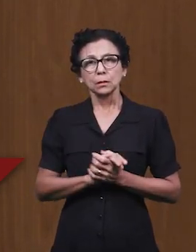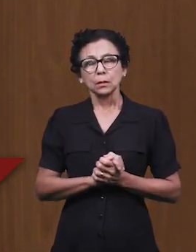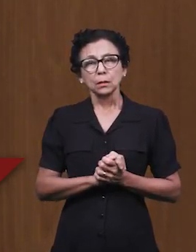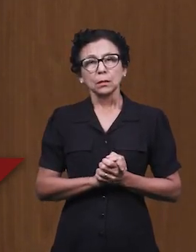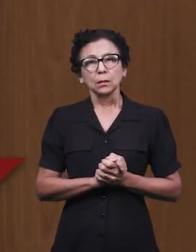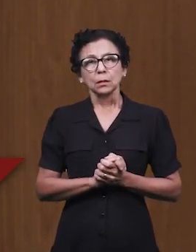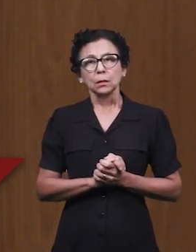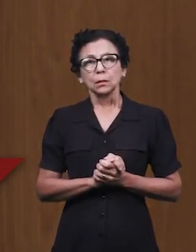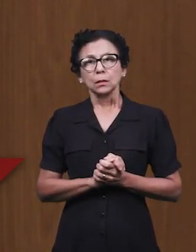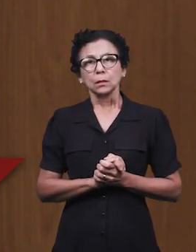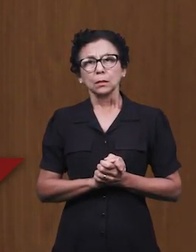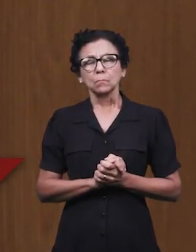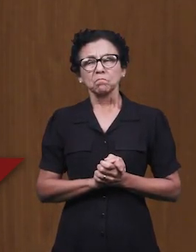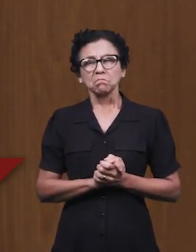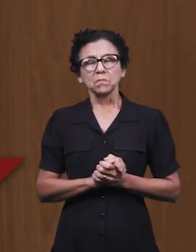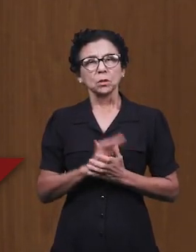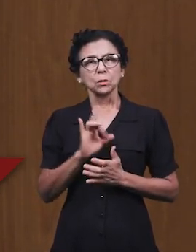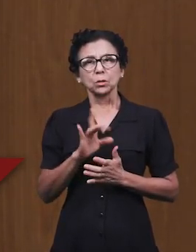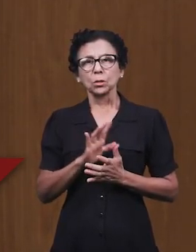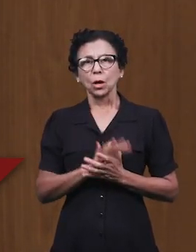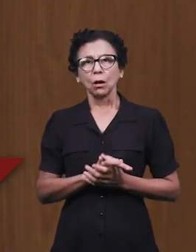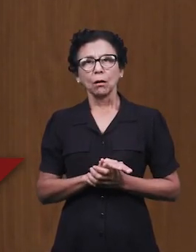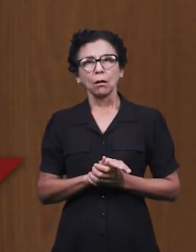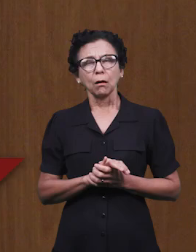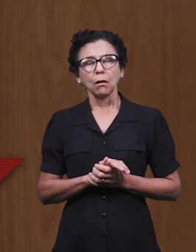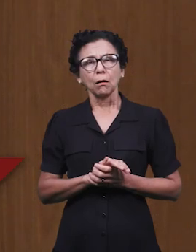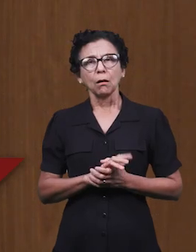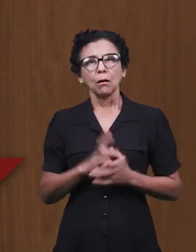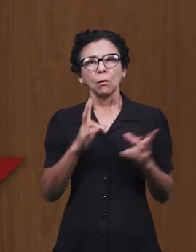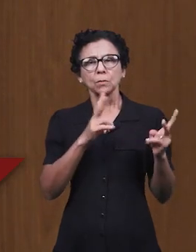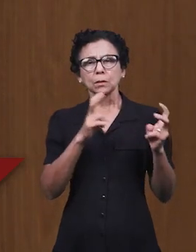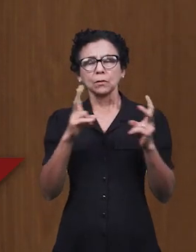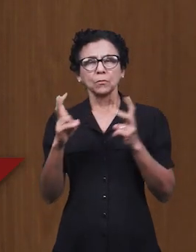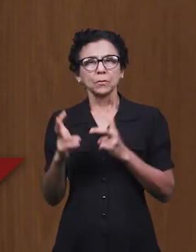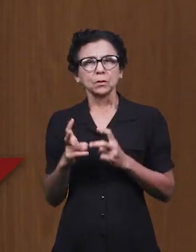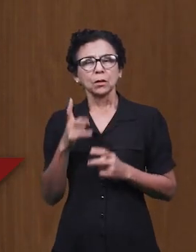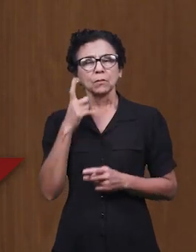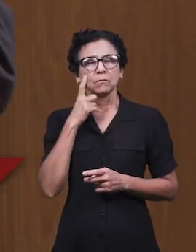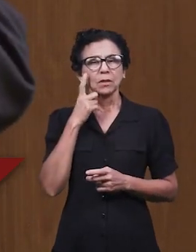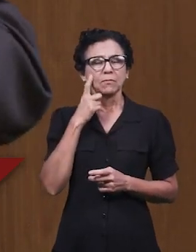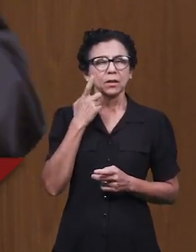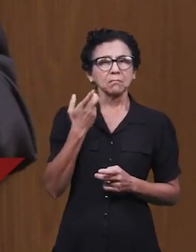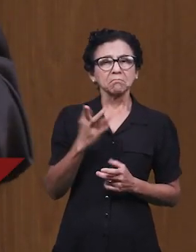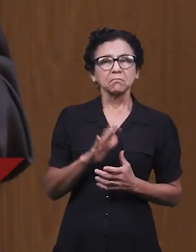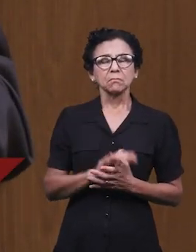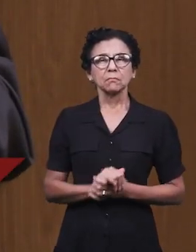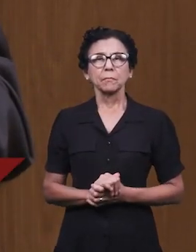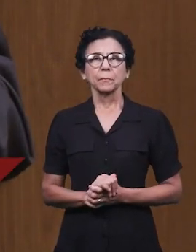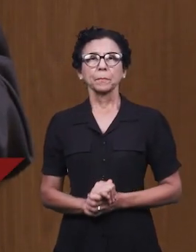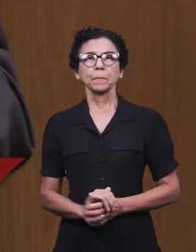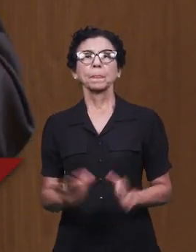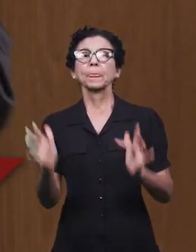trazer o mistério que é Jesus. Olha aqui só, Jesus morreu,